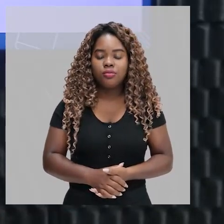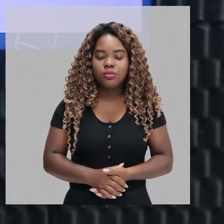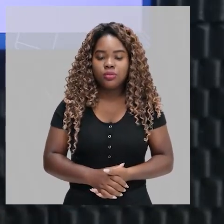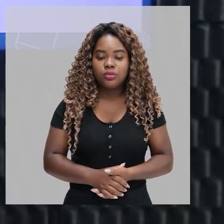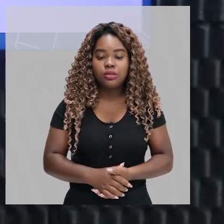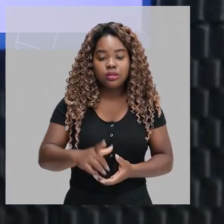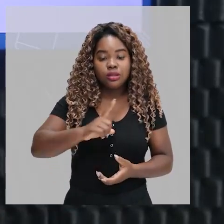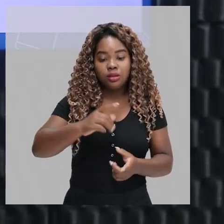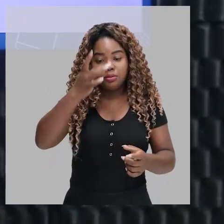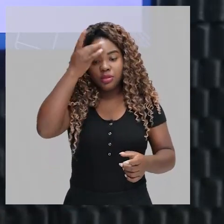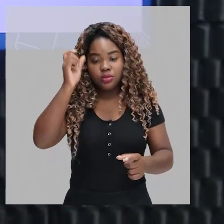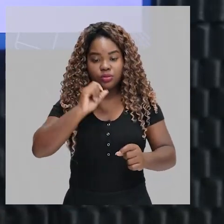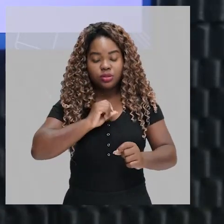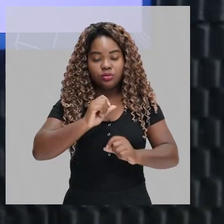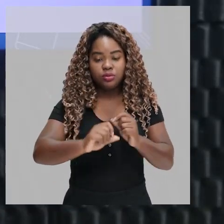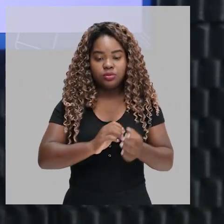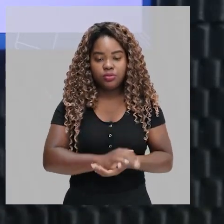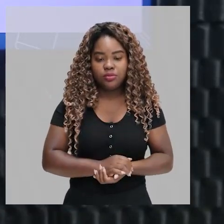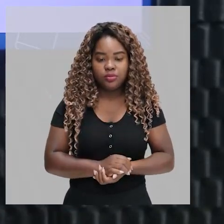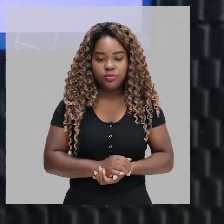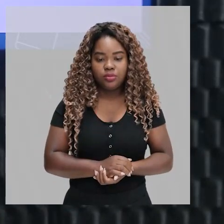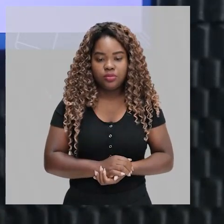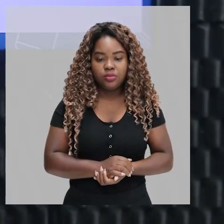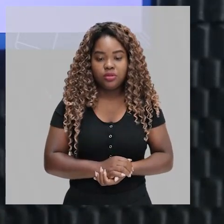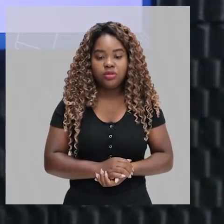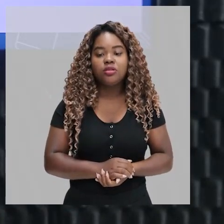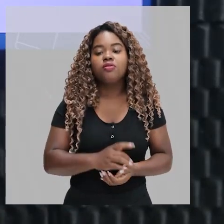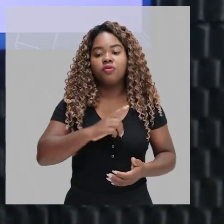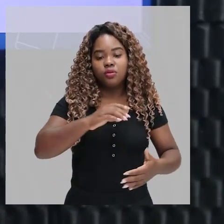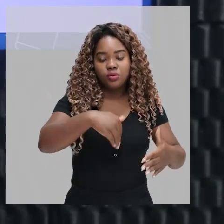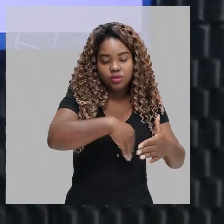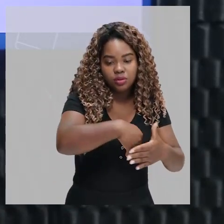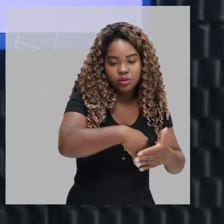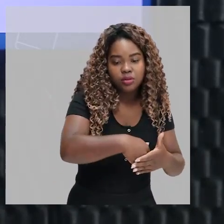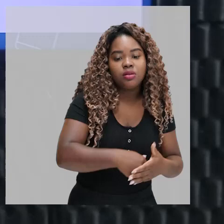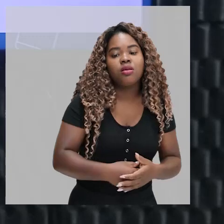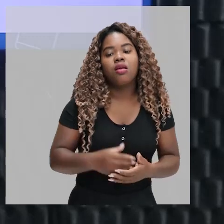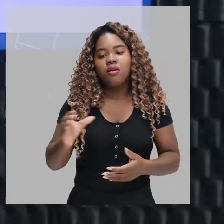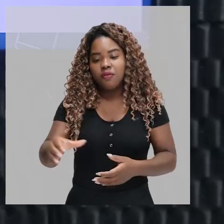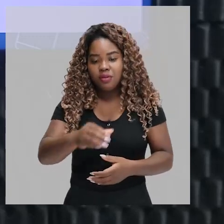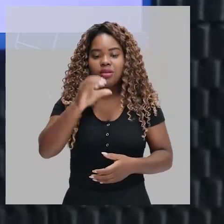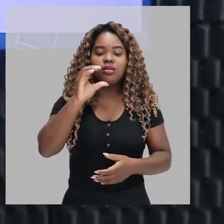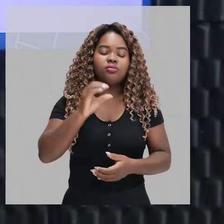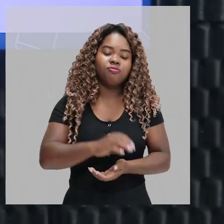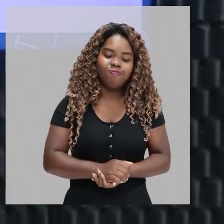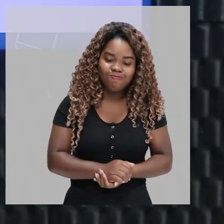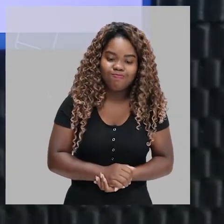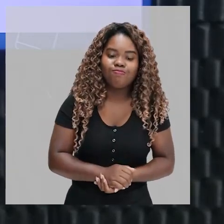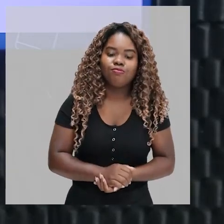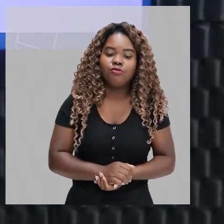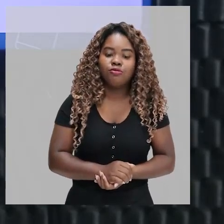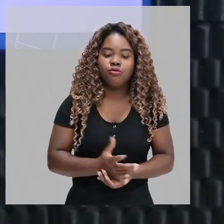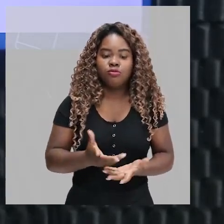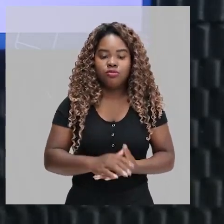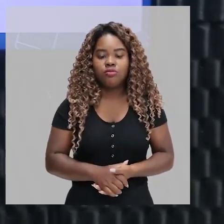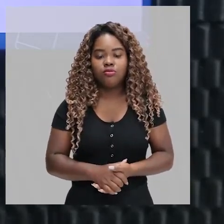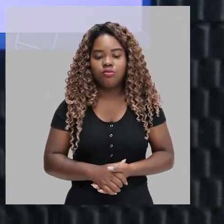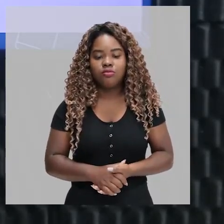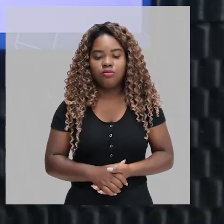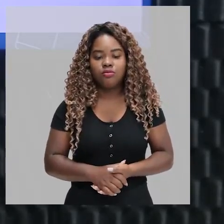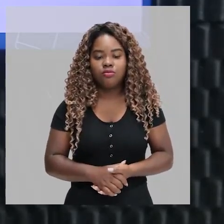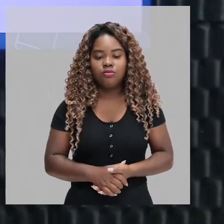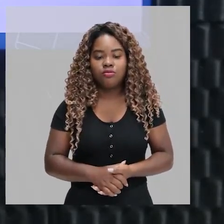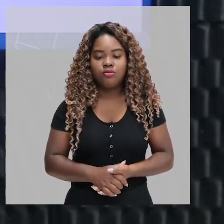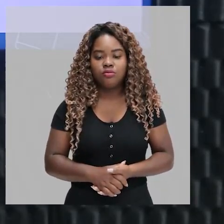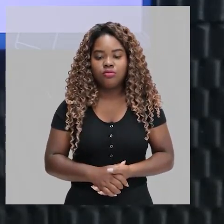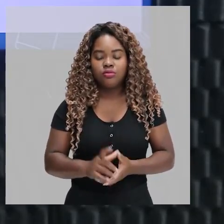tem gente que vai para o jogo tem gente que vai para a bebida Isso é escapismo isso é muito preocupante tá fuga